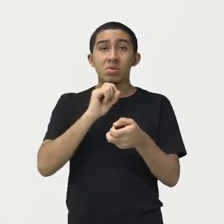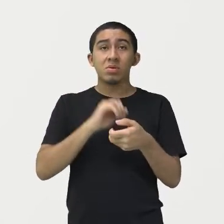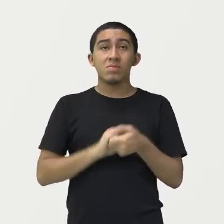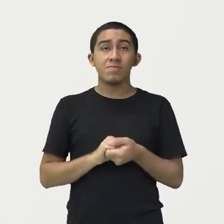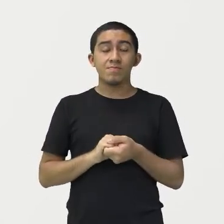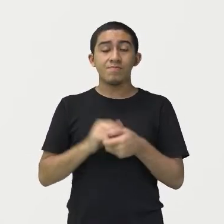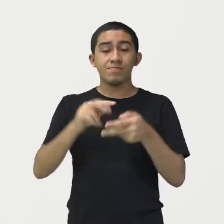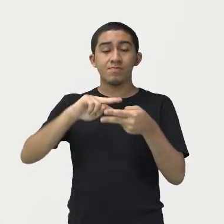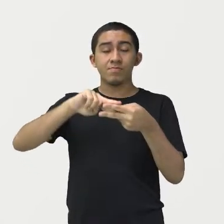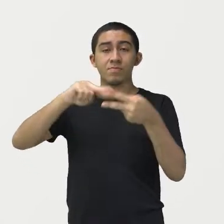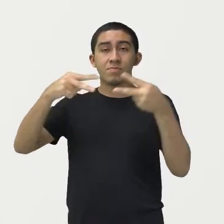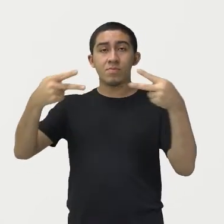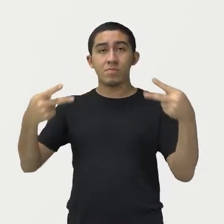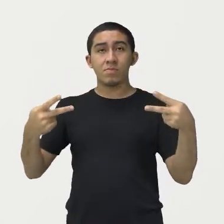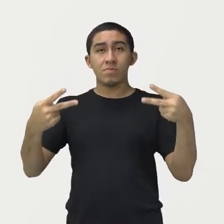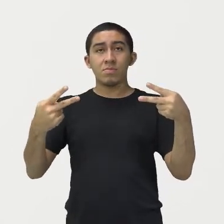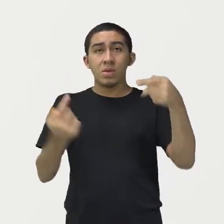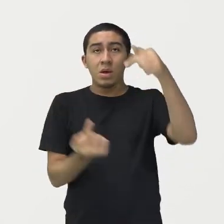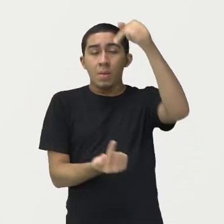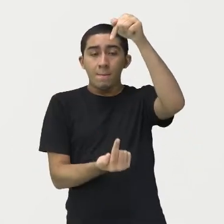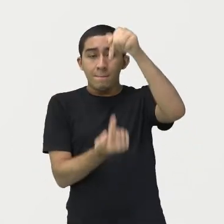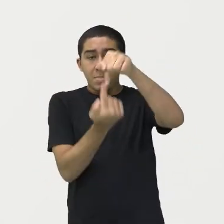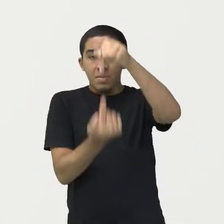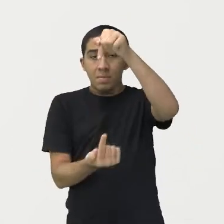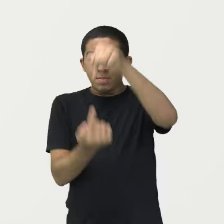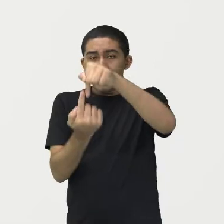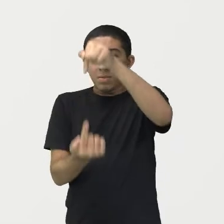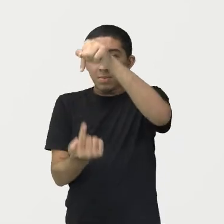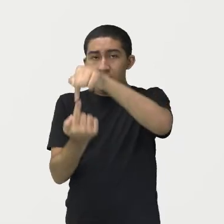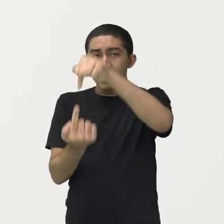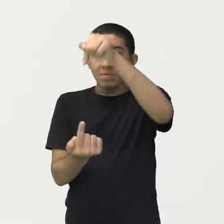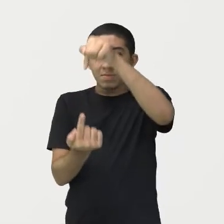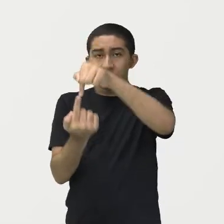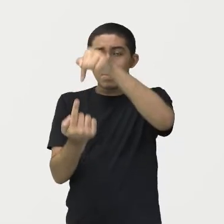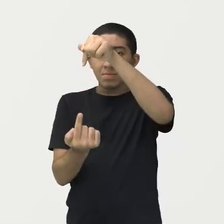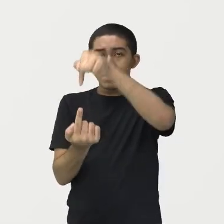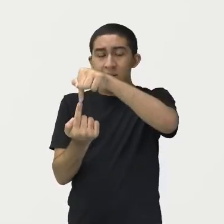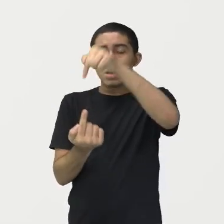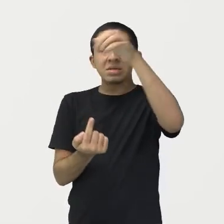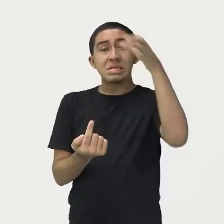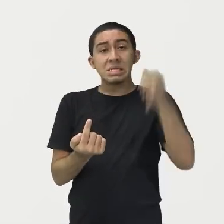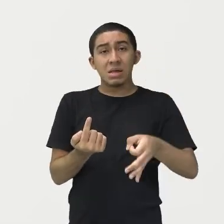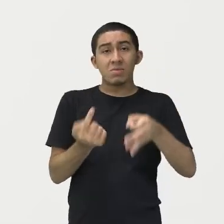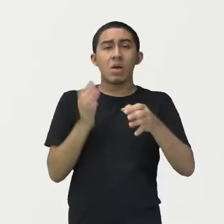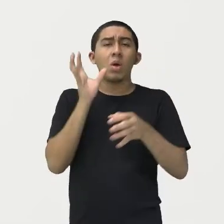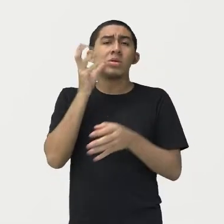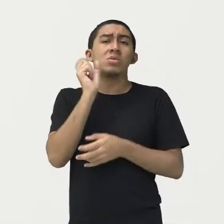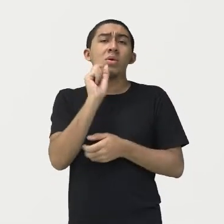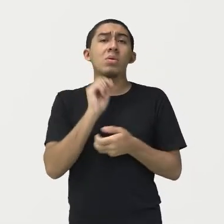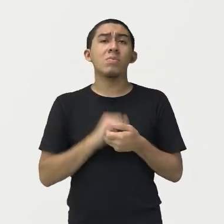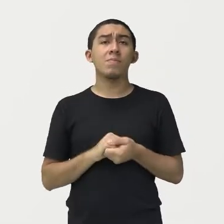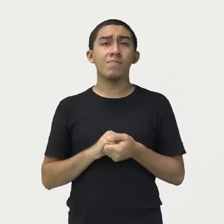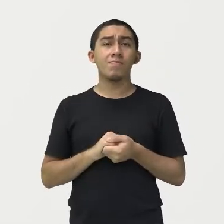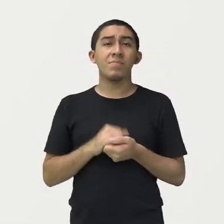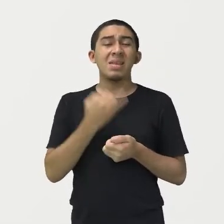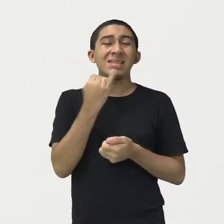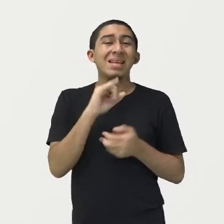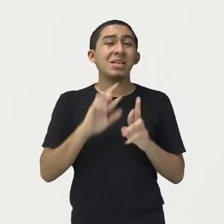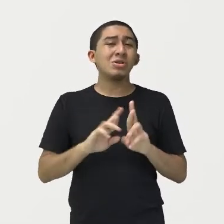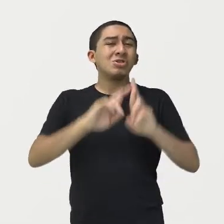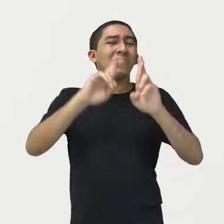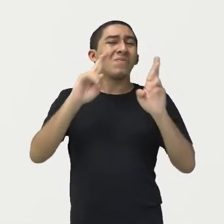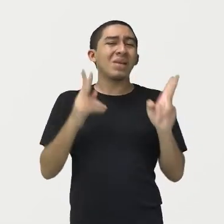uma cópia correta, a enzima que deveria estar aqui, ó, está certo. E quando acontece diferente